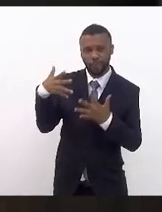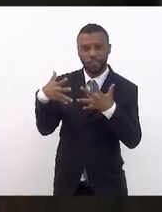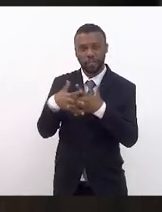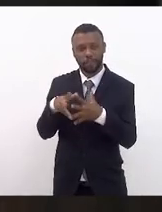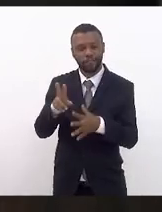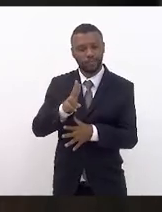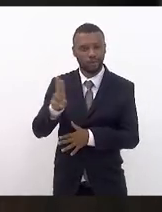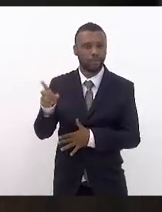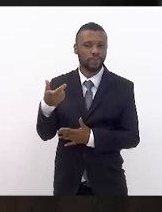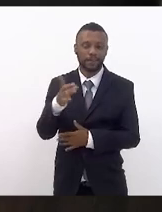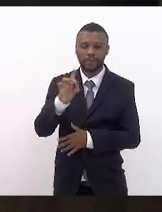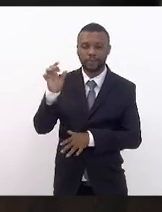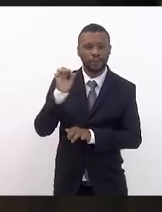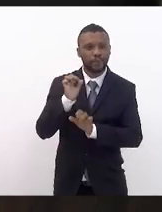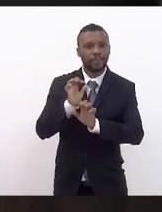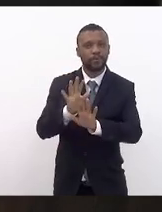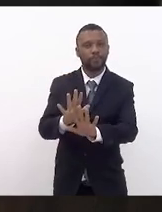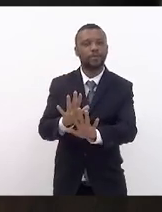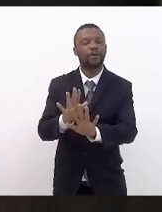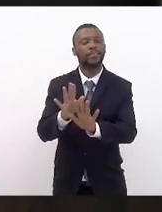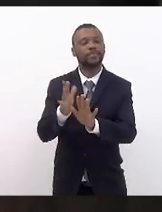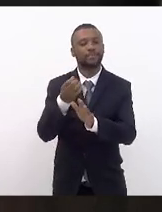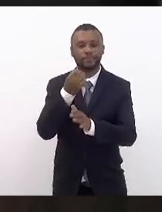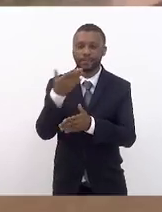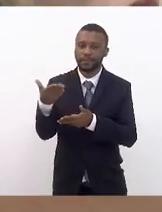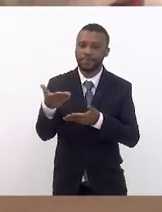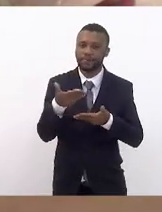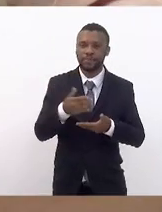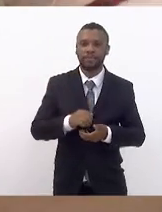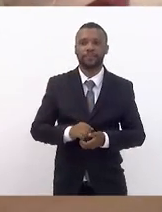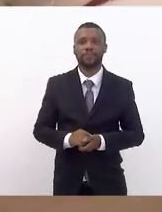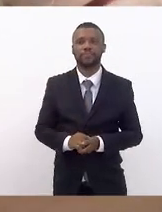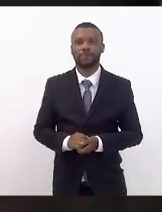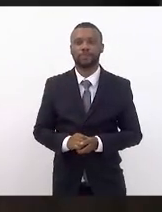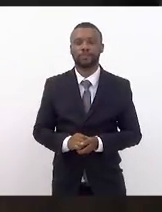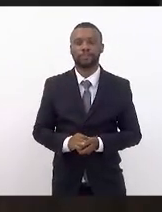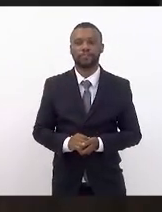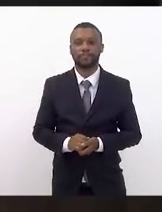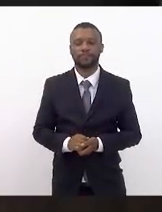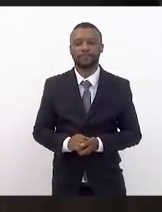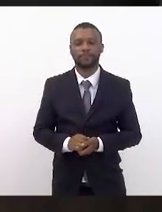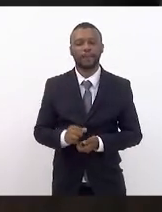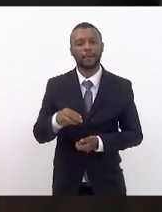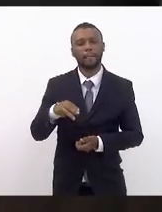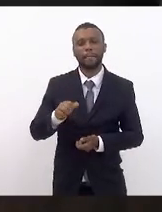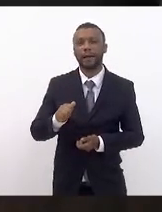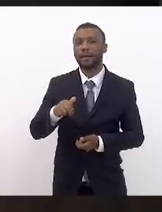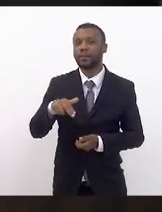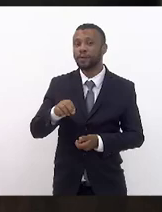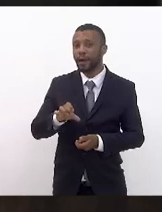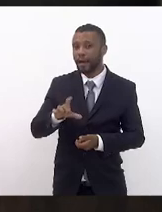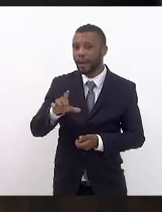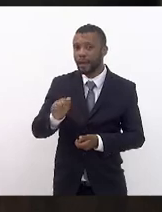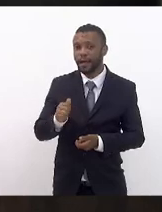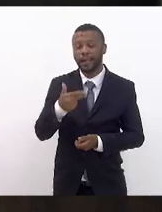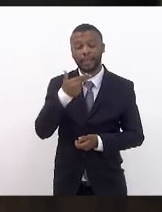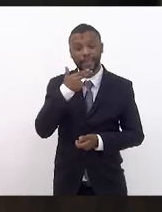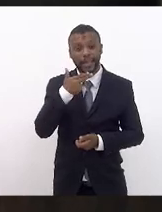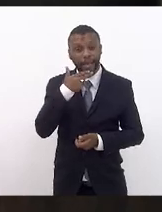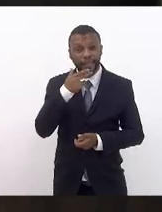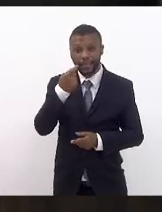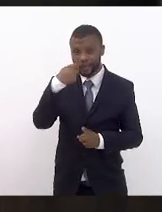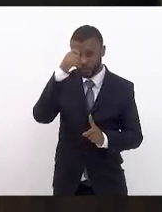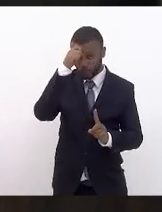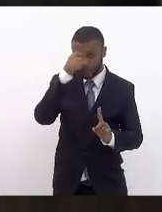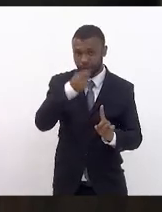Deus abençoe, muito bem-vindo. A Manuela Vaz Cutes, que é neta do homenageado. Por favor,